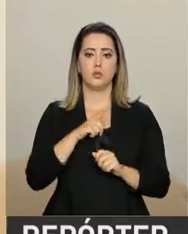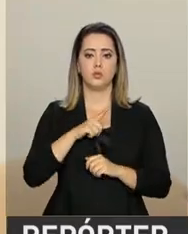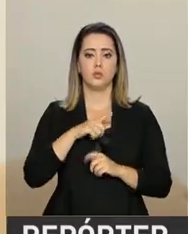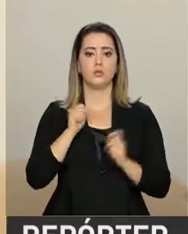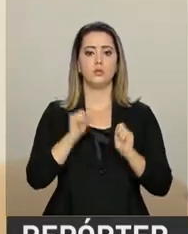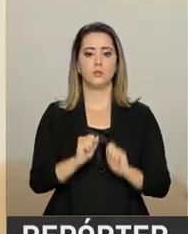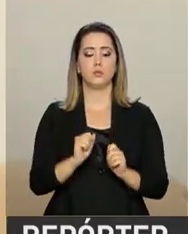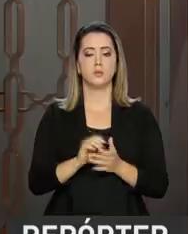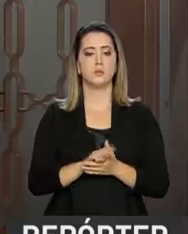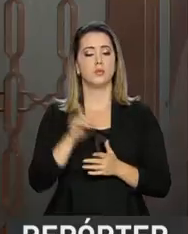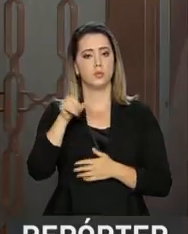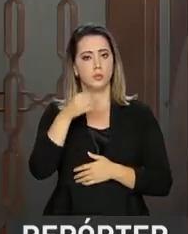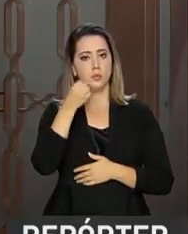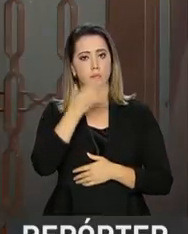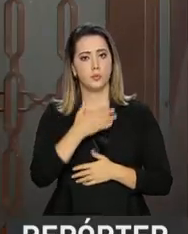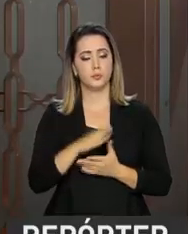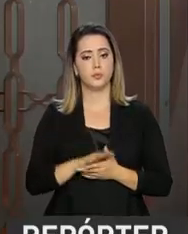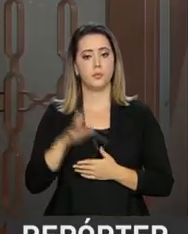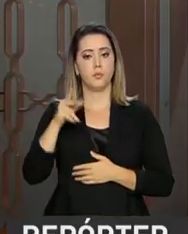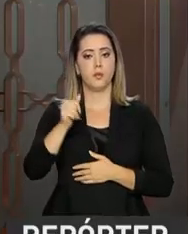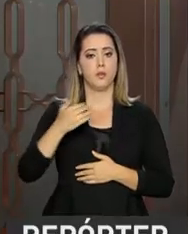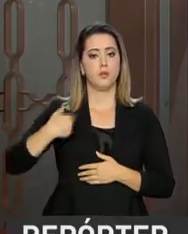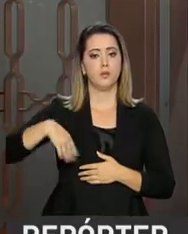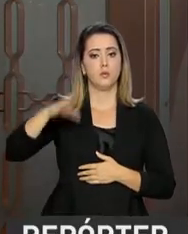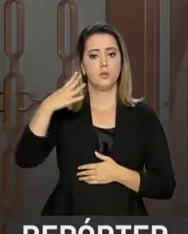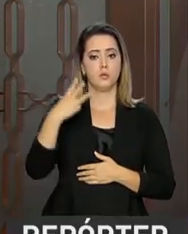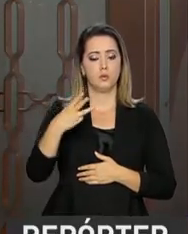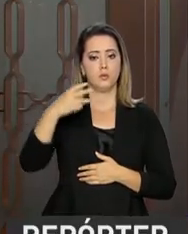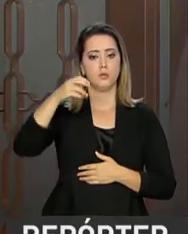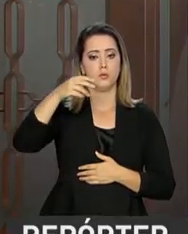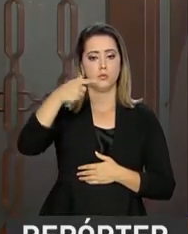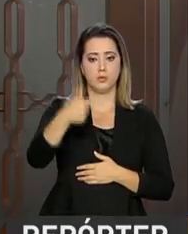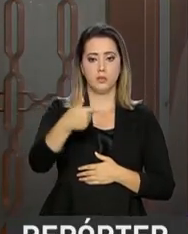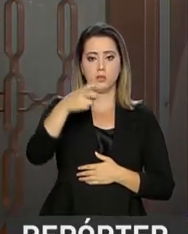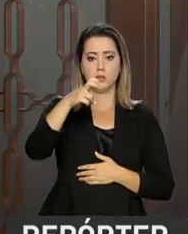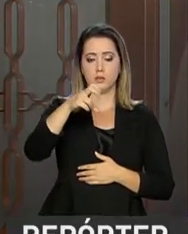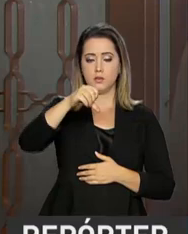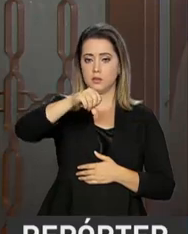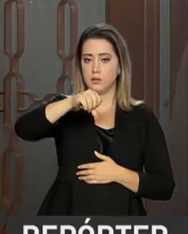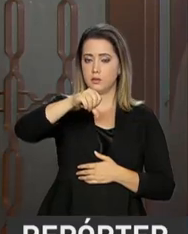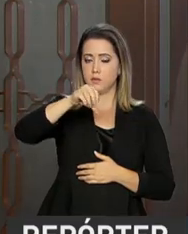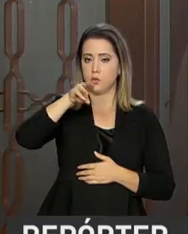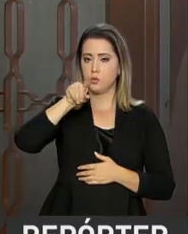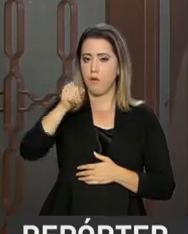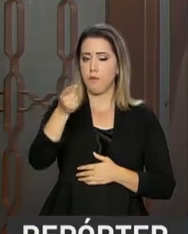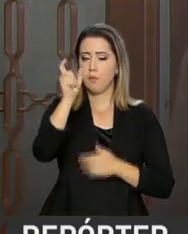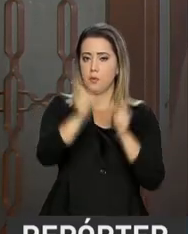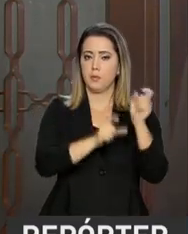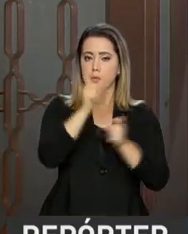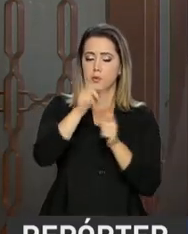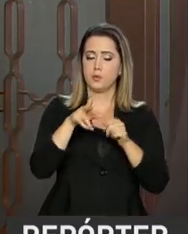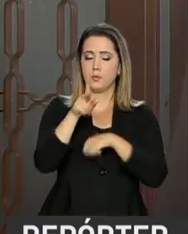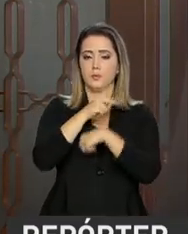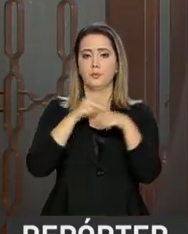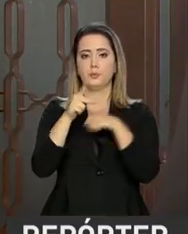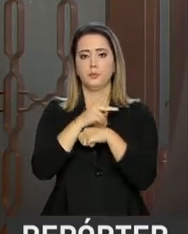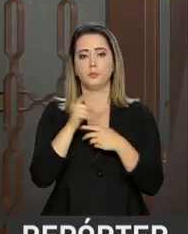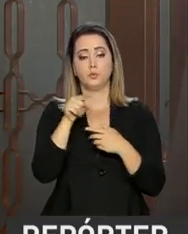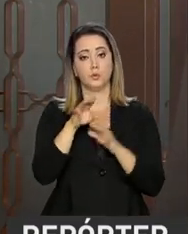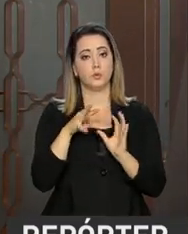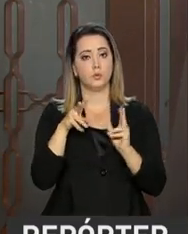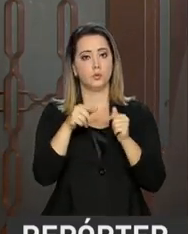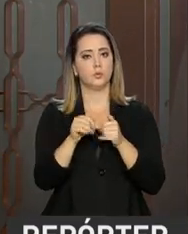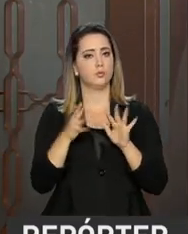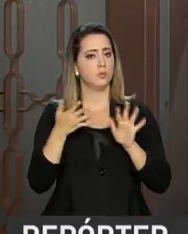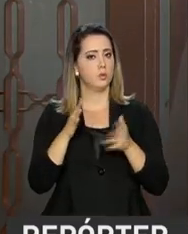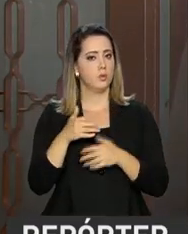ser uma maravilha. Ao todo, são 329 mil agentes comunitários de saúde no país. Desse